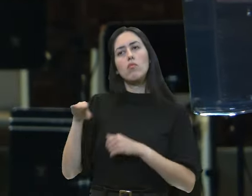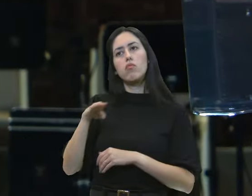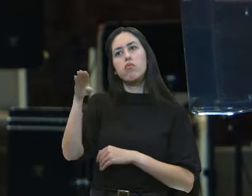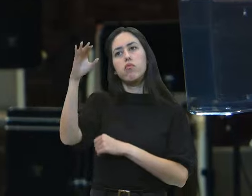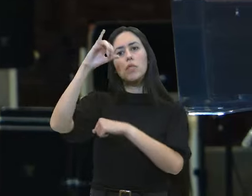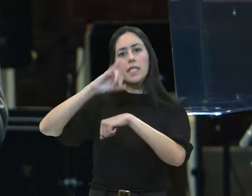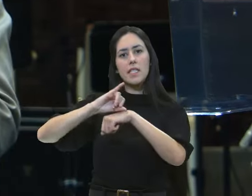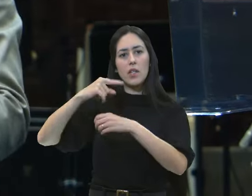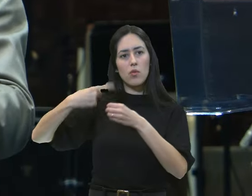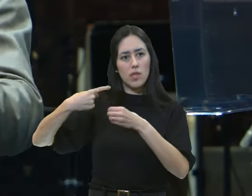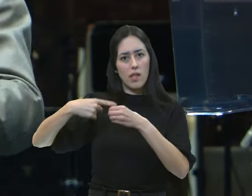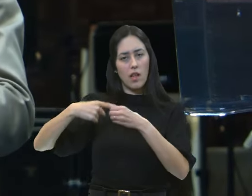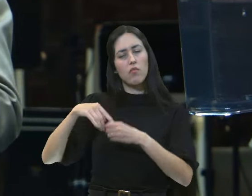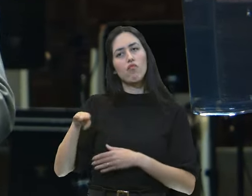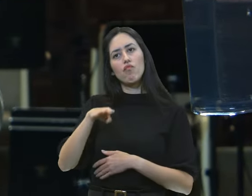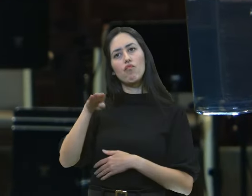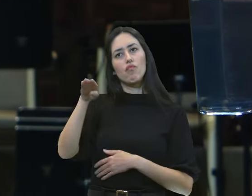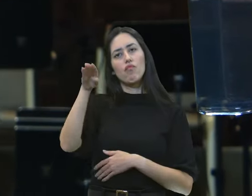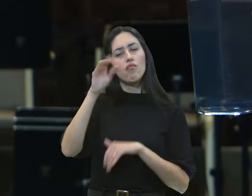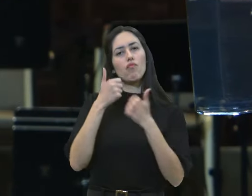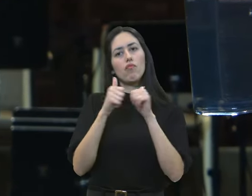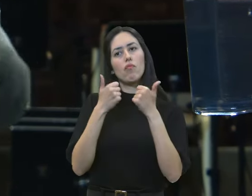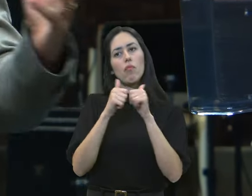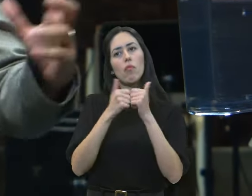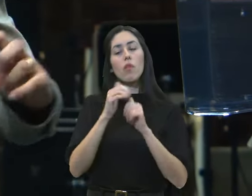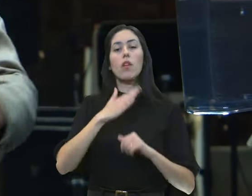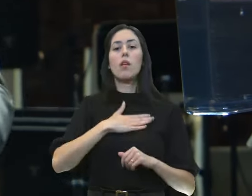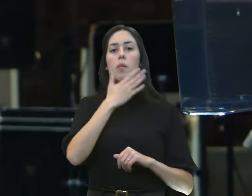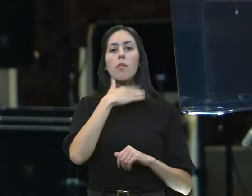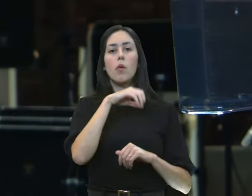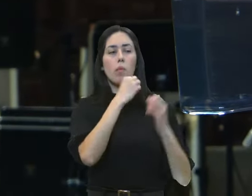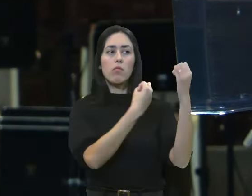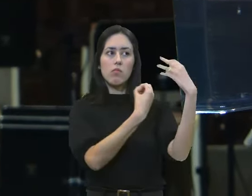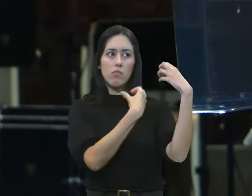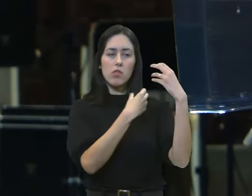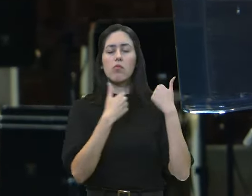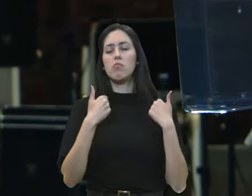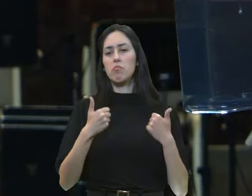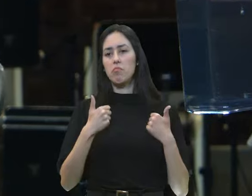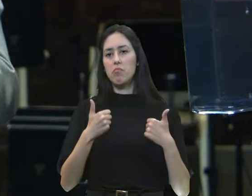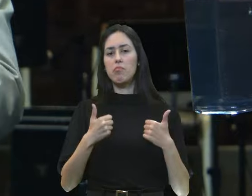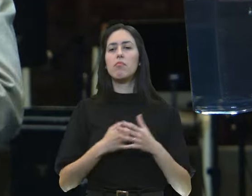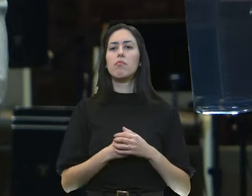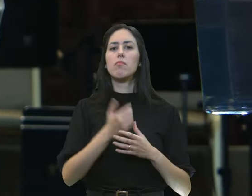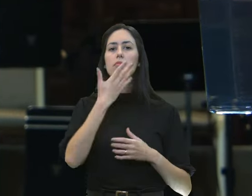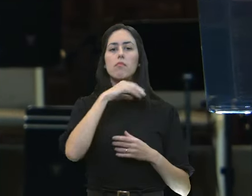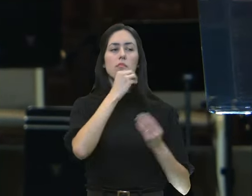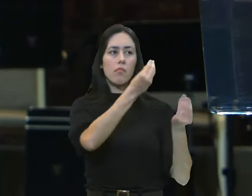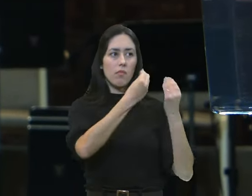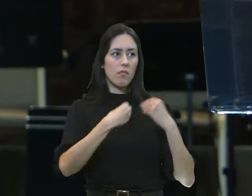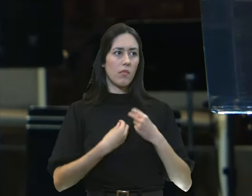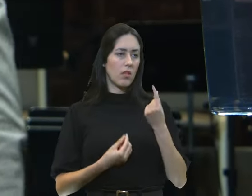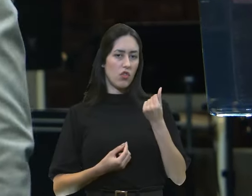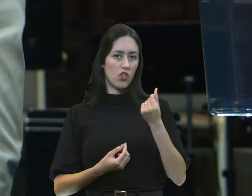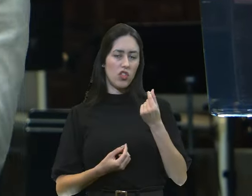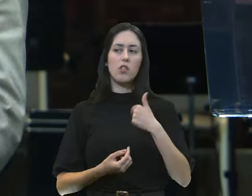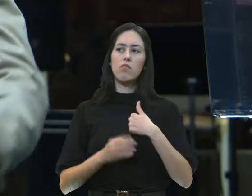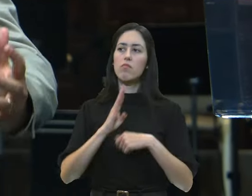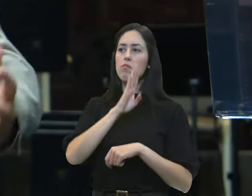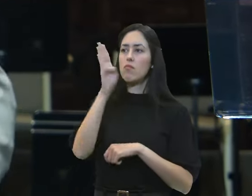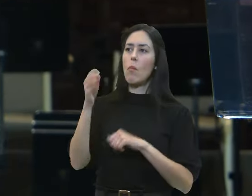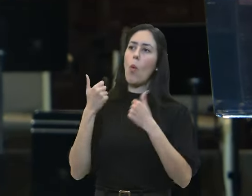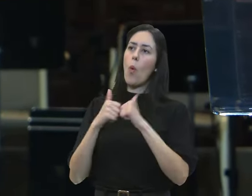né? E, então eu pegava o ônibus e tal, meu pai me ensinou aquela coisa toda, ele dava o recurso e eu ia lá para o